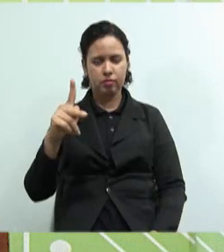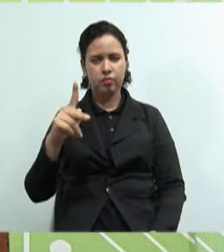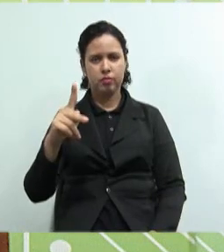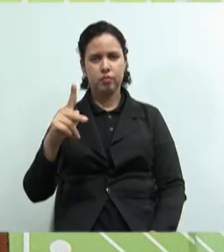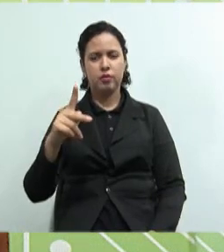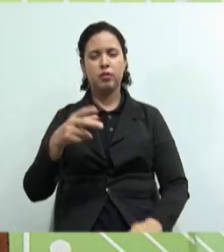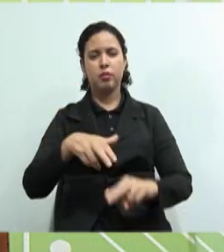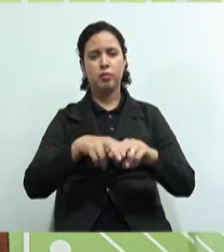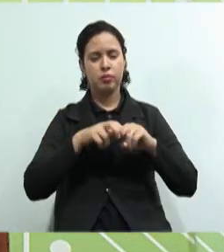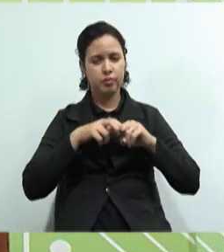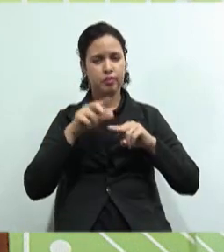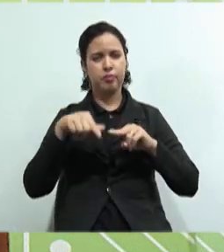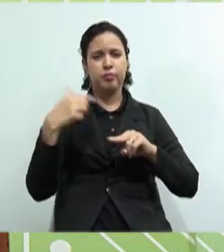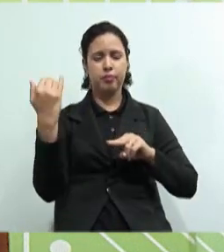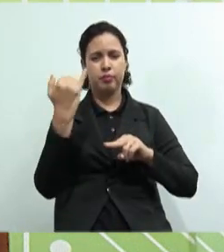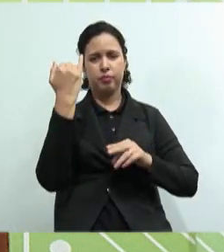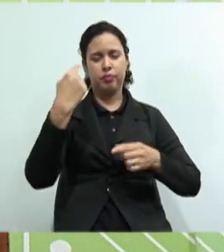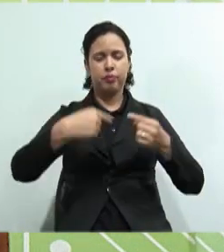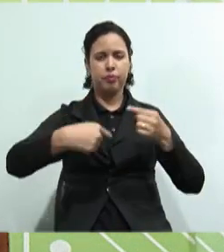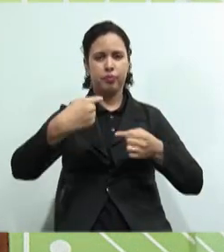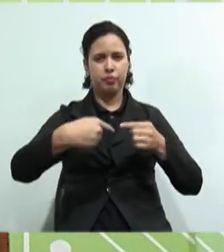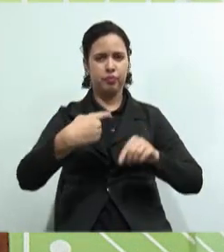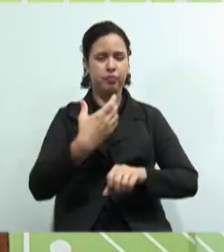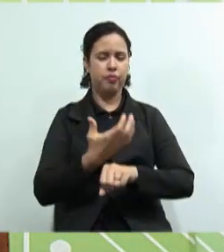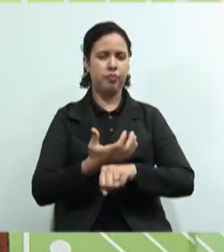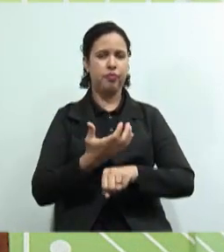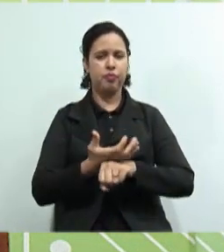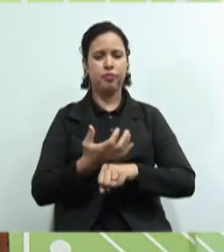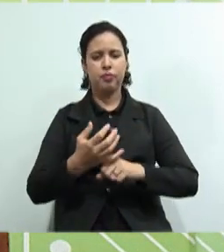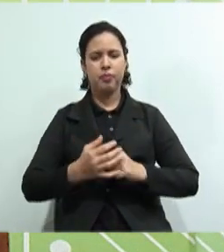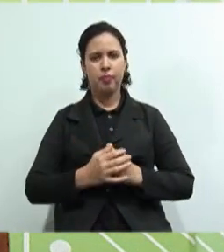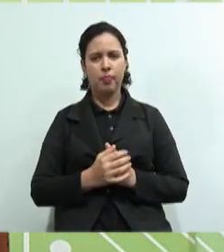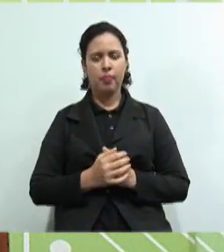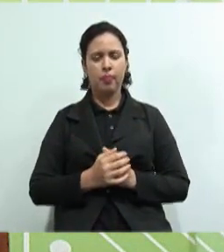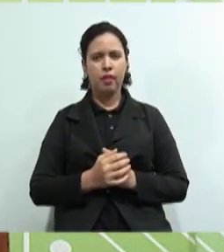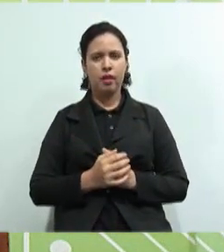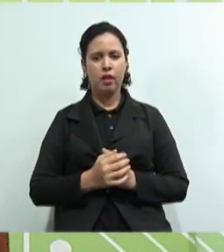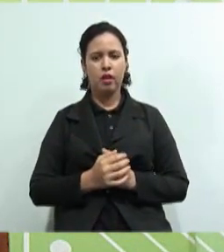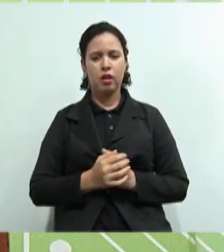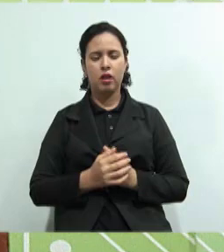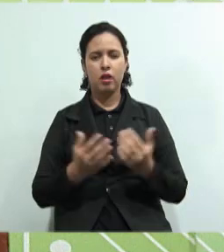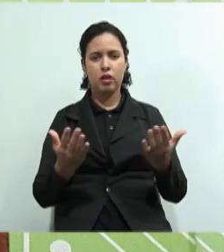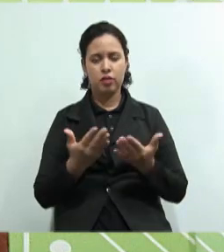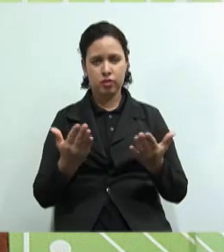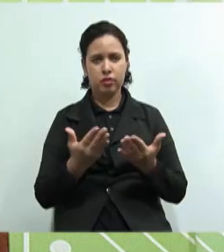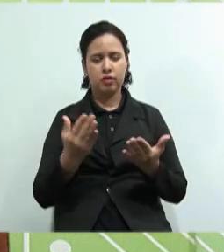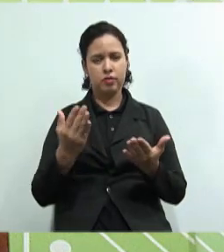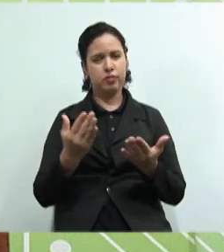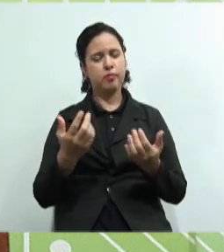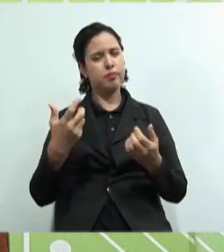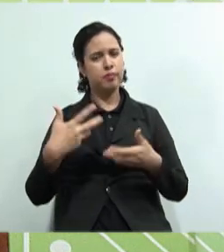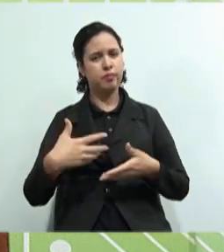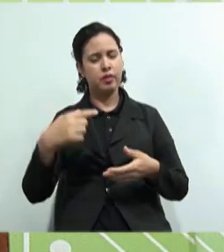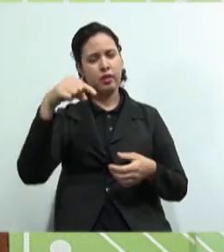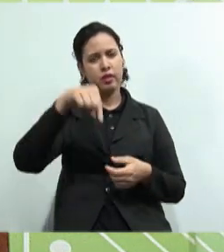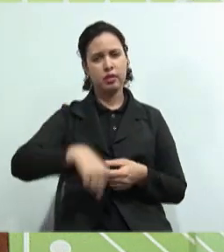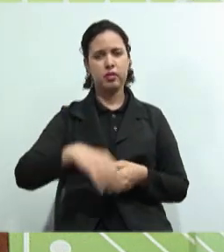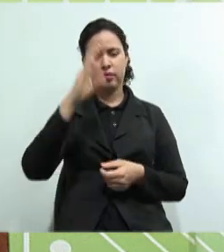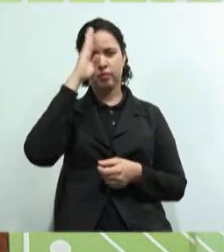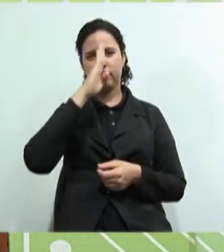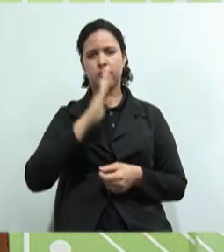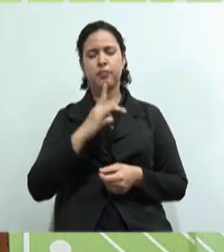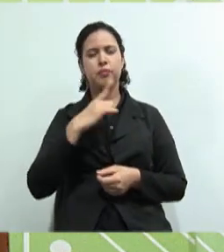tão pertinente discutir isso na nossa disciplina. Eu gostaria de fazer mais um ponto dizendo que aqui no Brasil a gente já vai ter